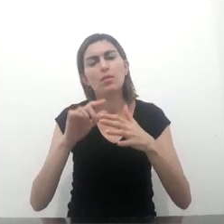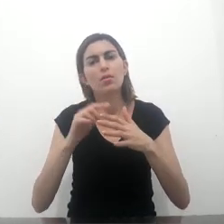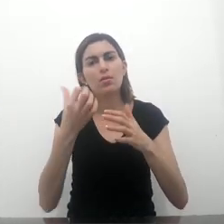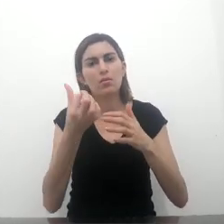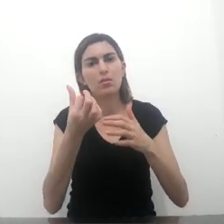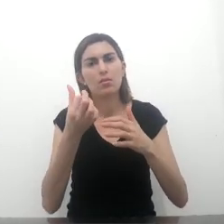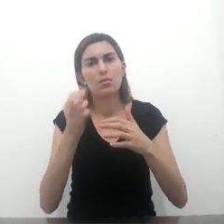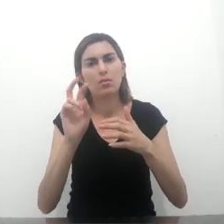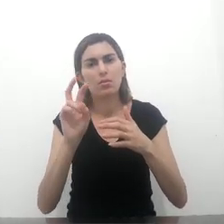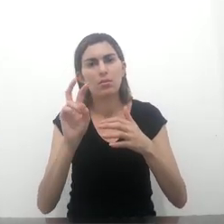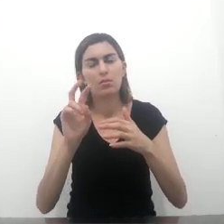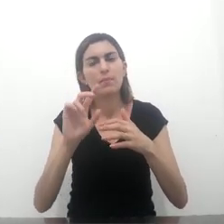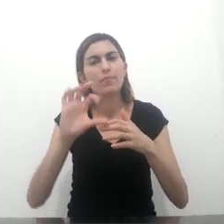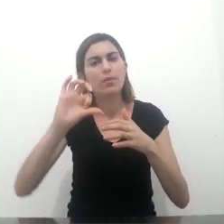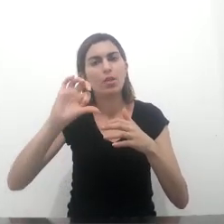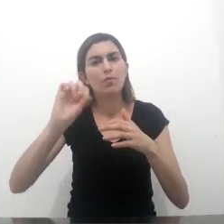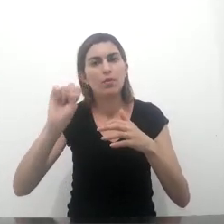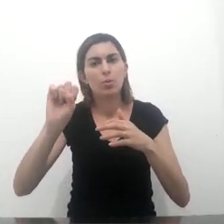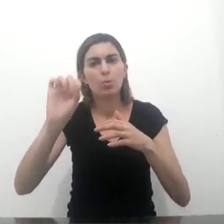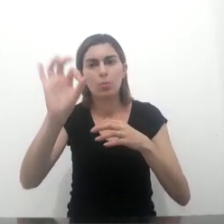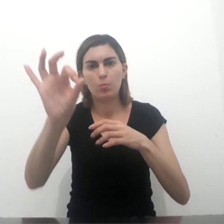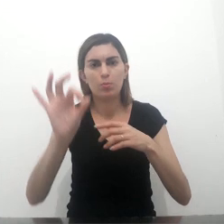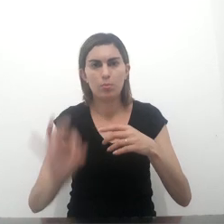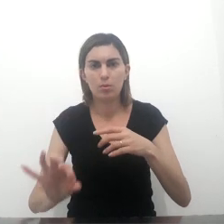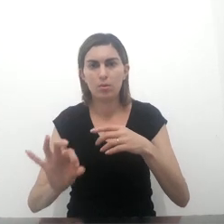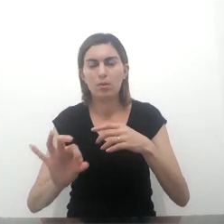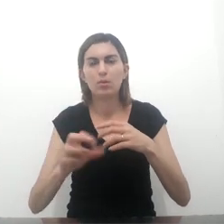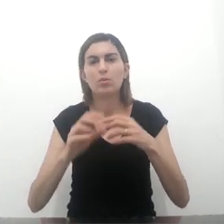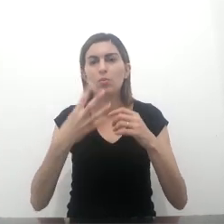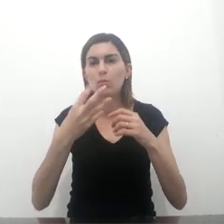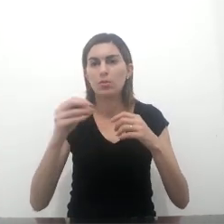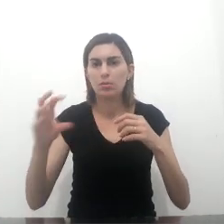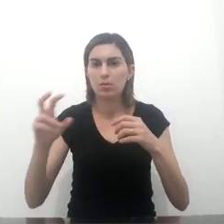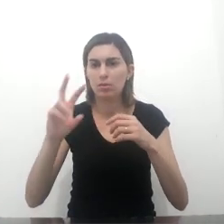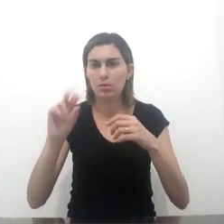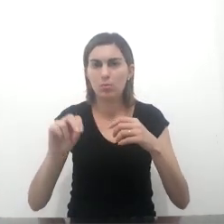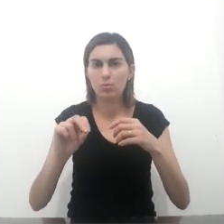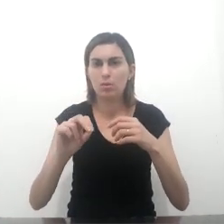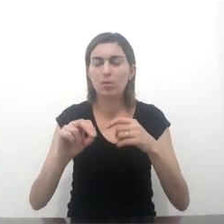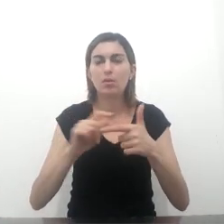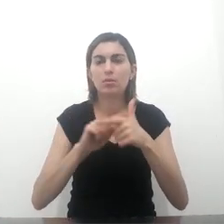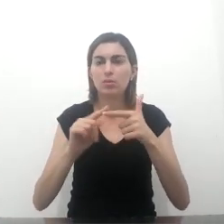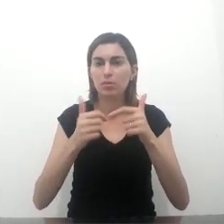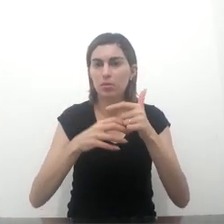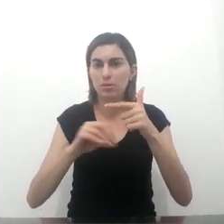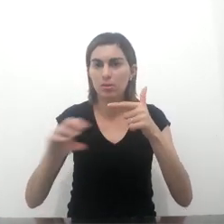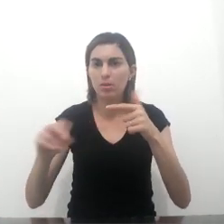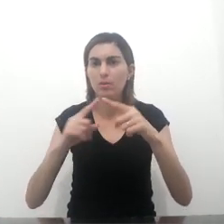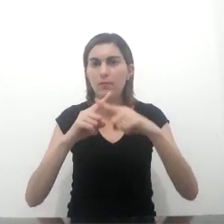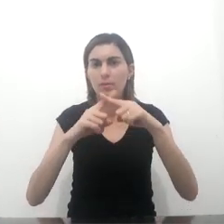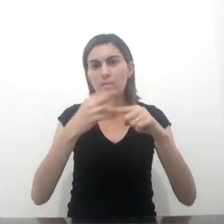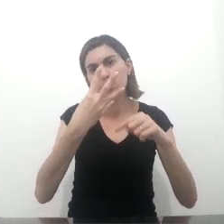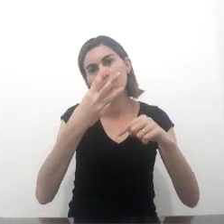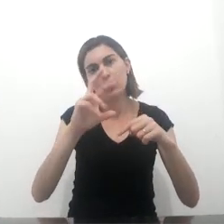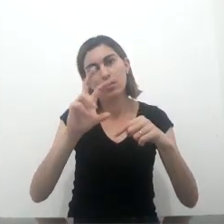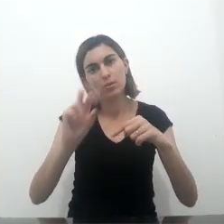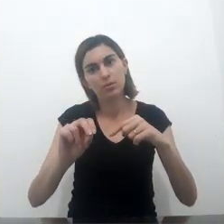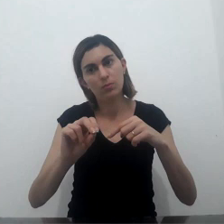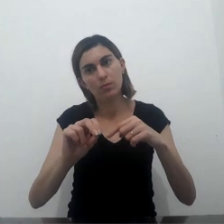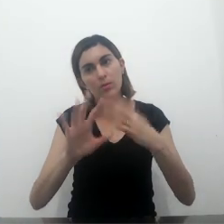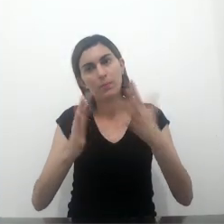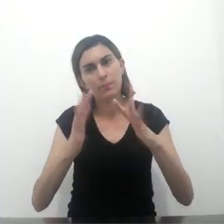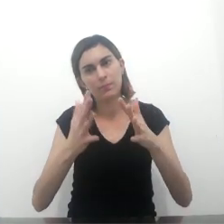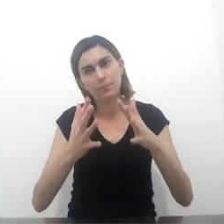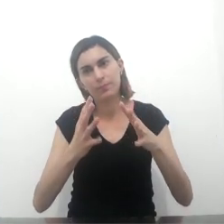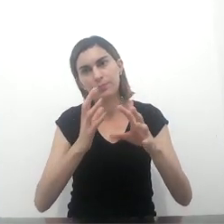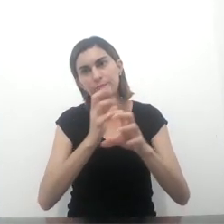caso é 165. 98% de 450, 98 sobre 100 vezes